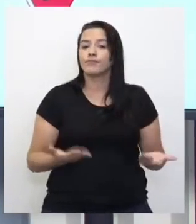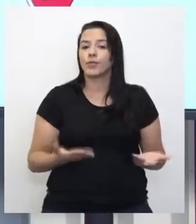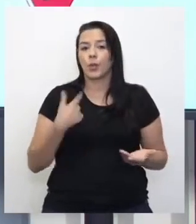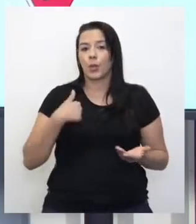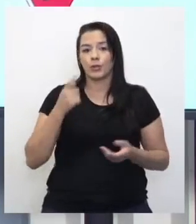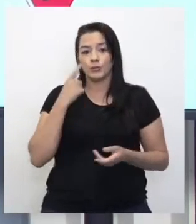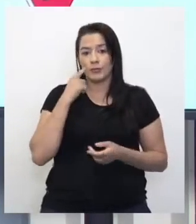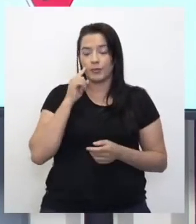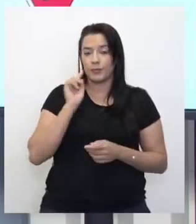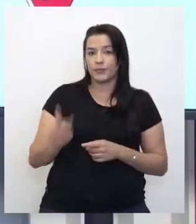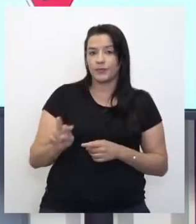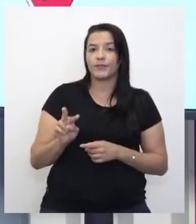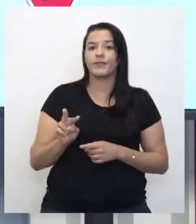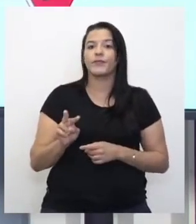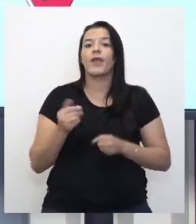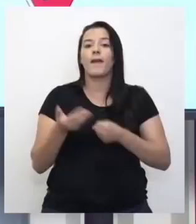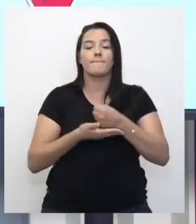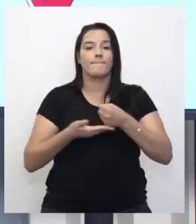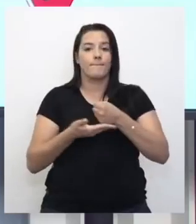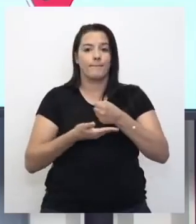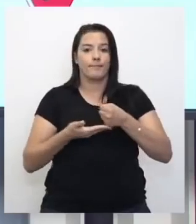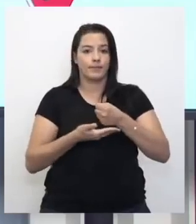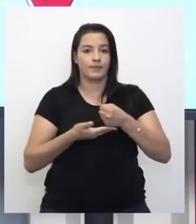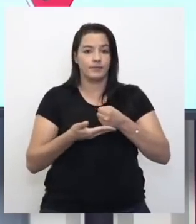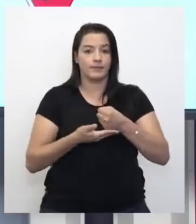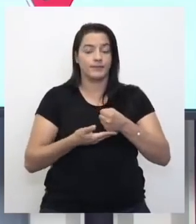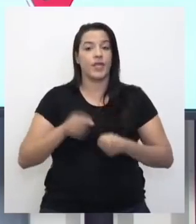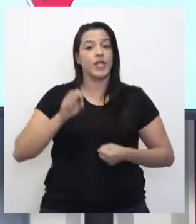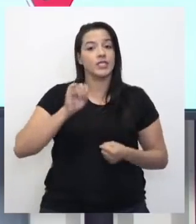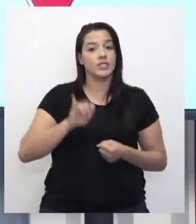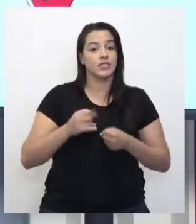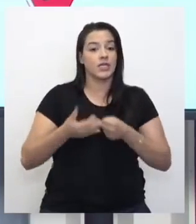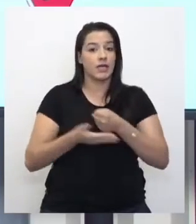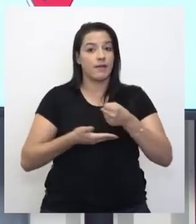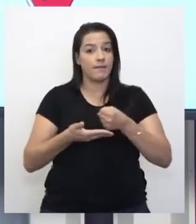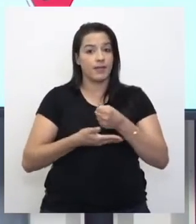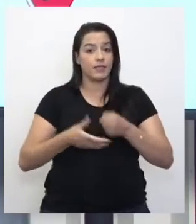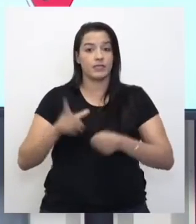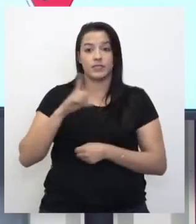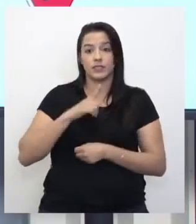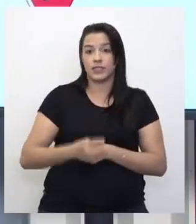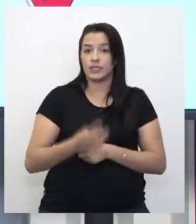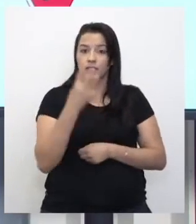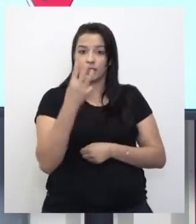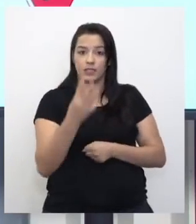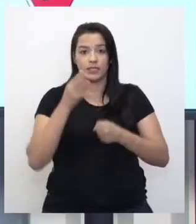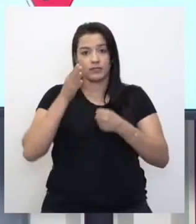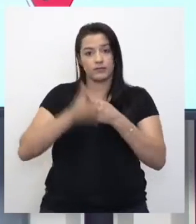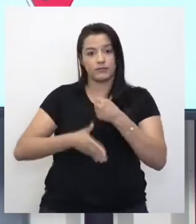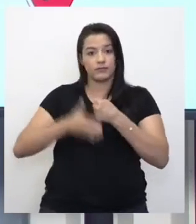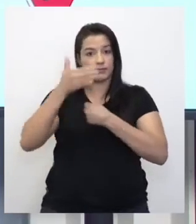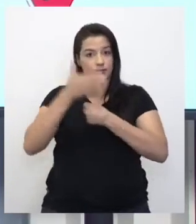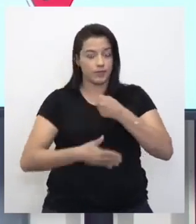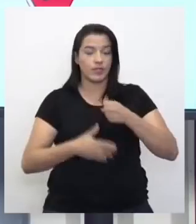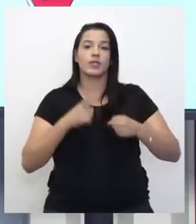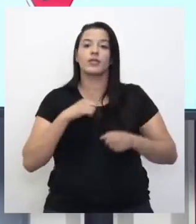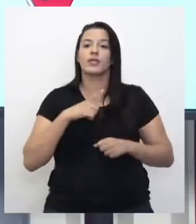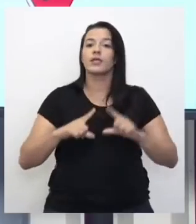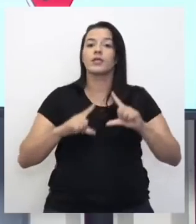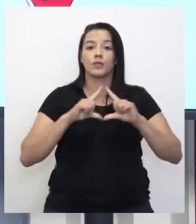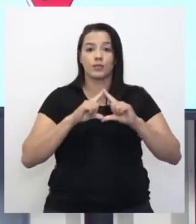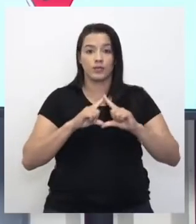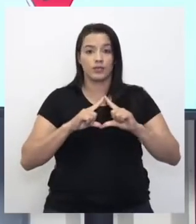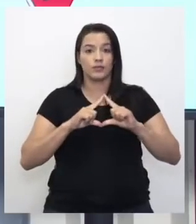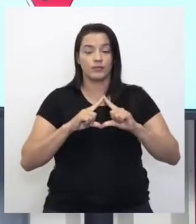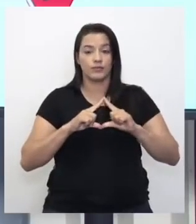olhar para a base. Então, se a base tem 3 lados, eu tenho um triângulo, prisma de